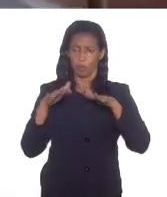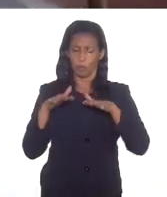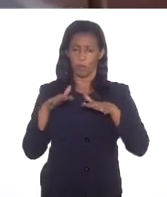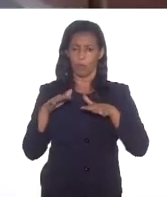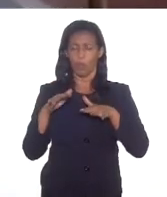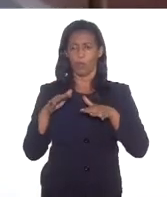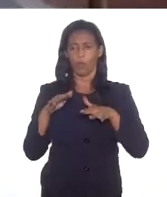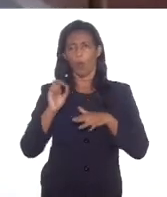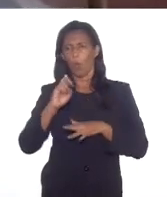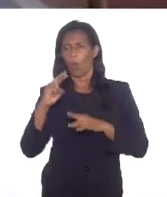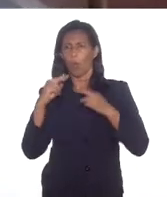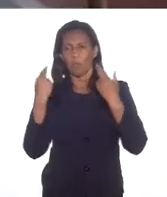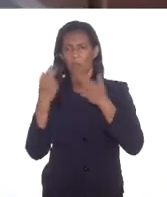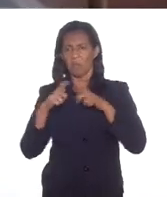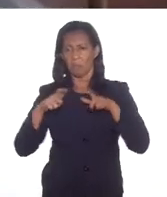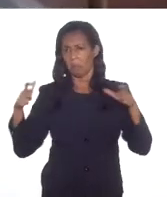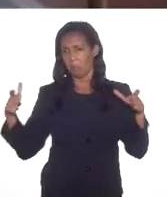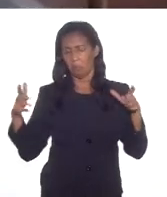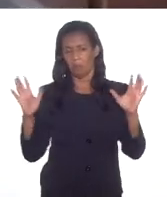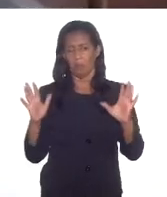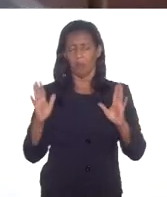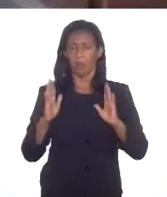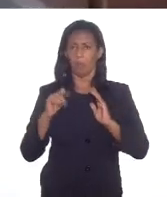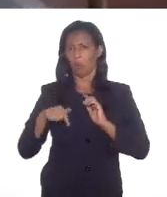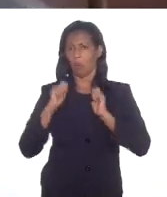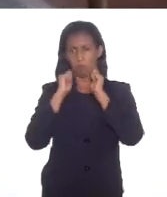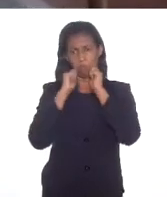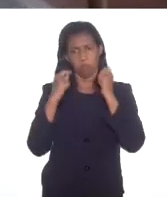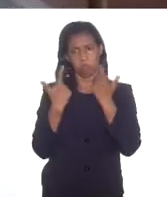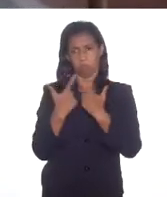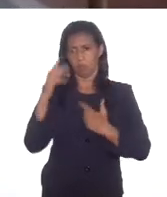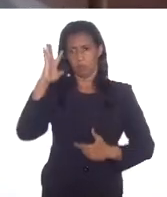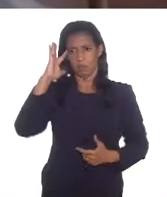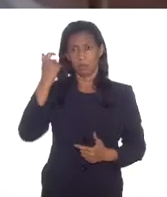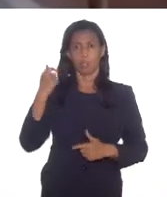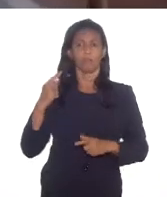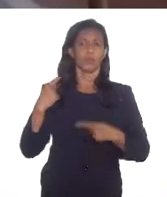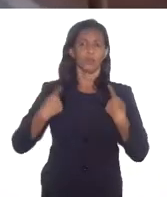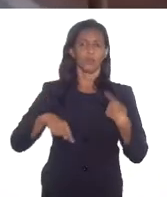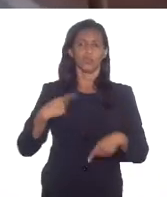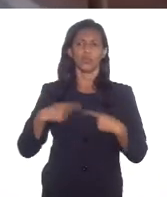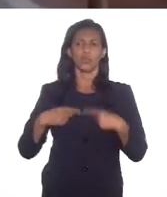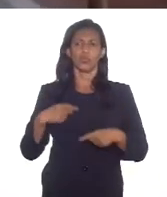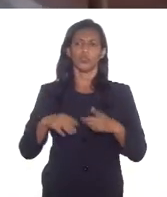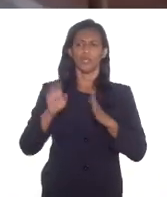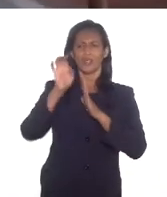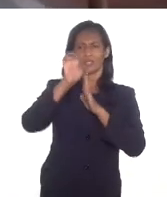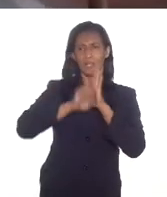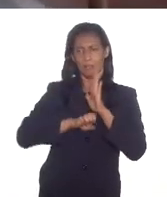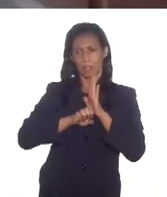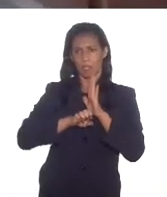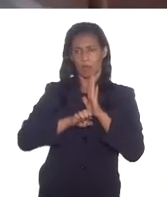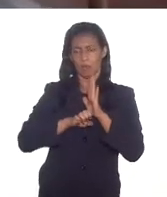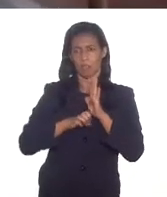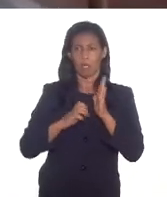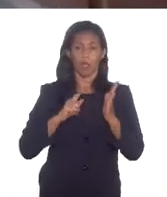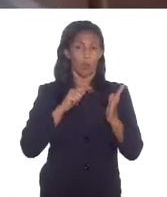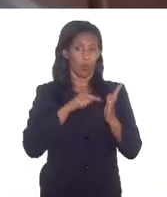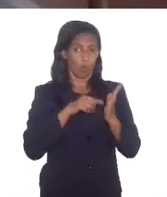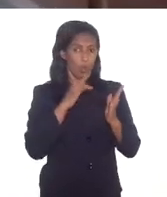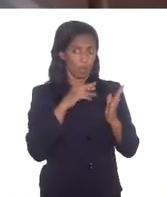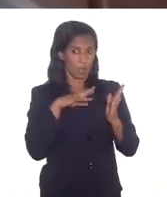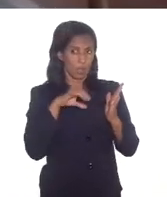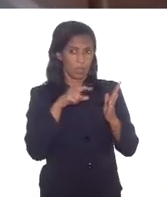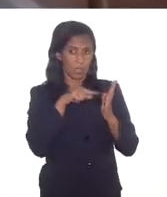uma reunião ampliada, né, como a casa definir, para discutir os termos das emendas, os termos dessa emenda